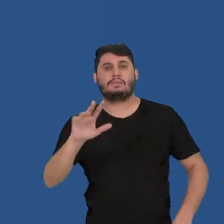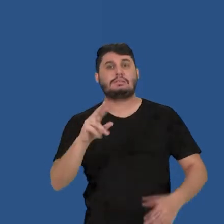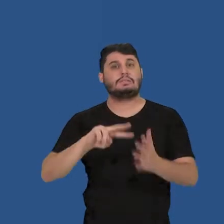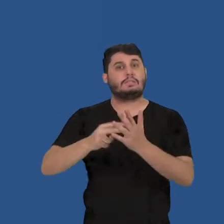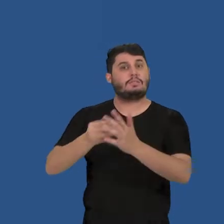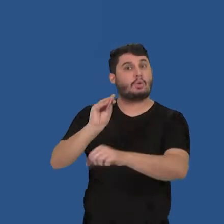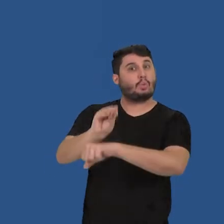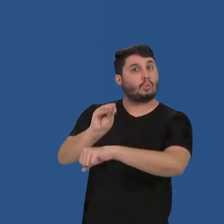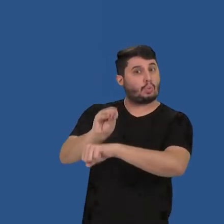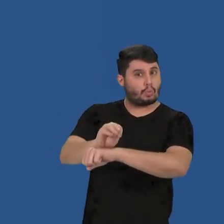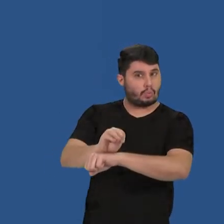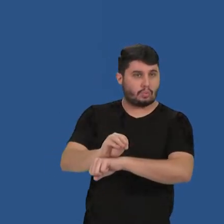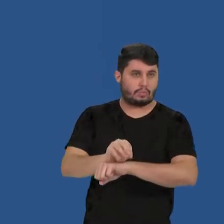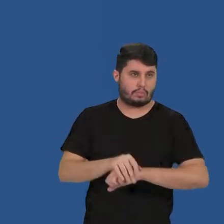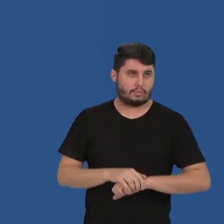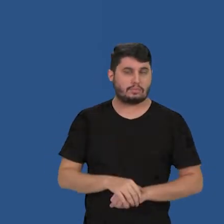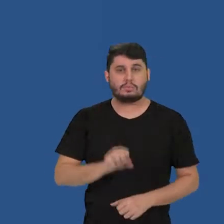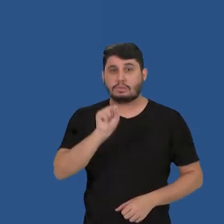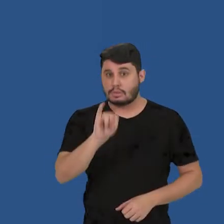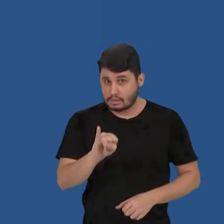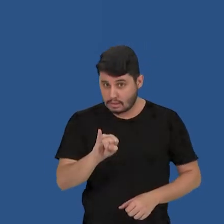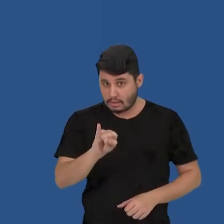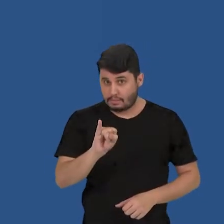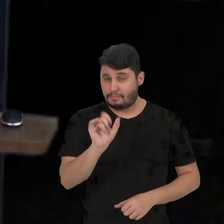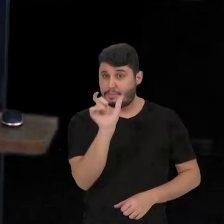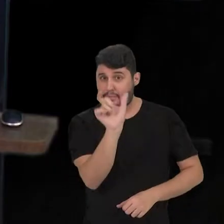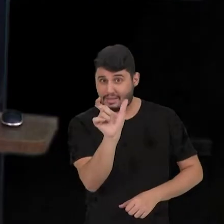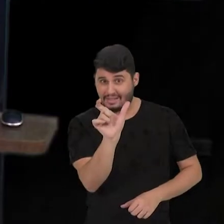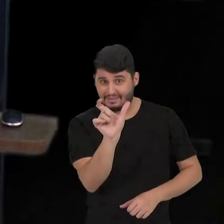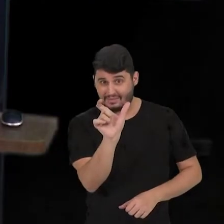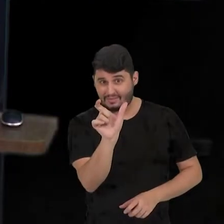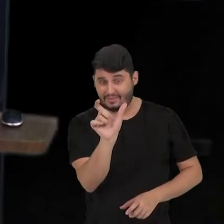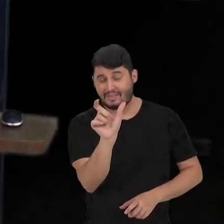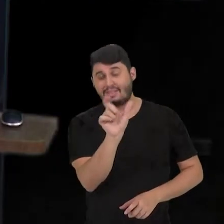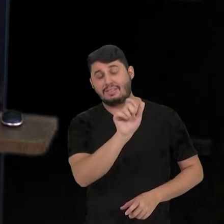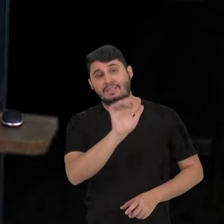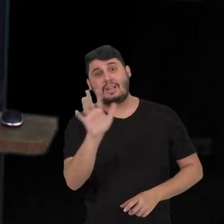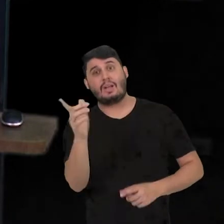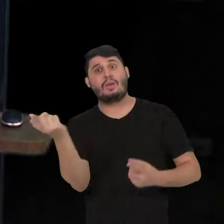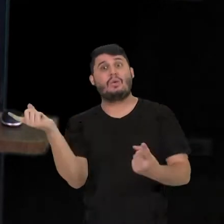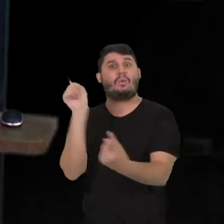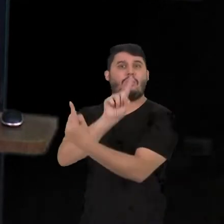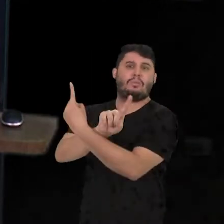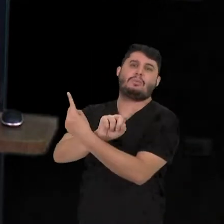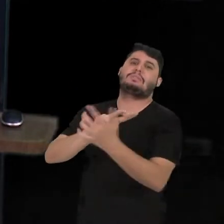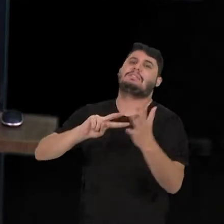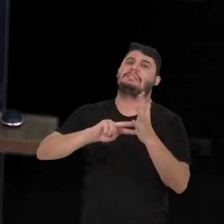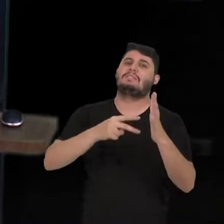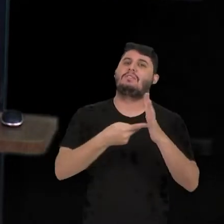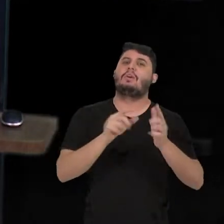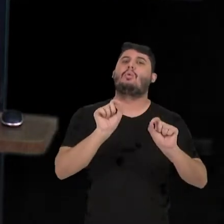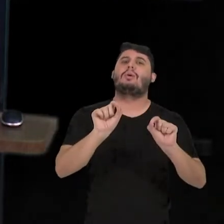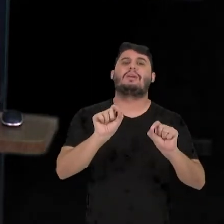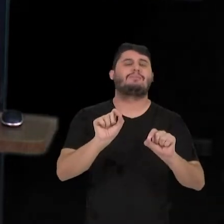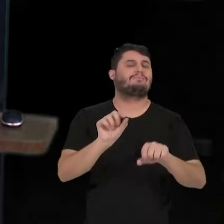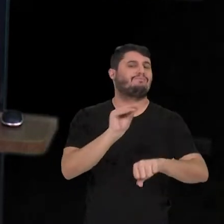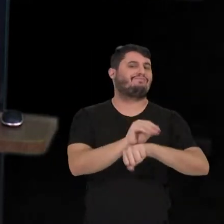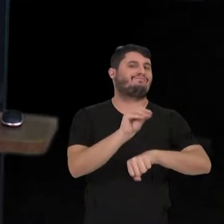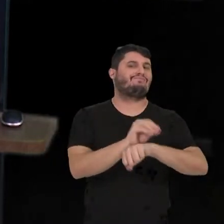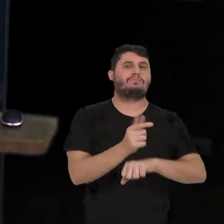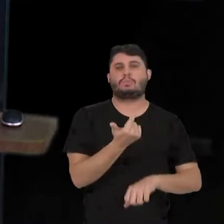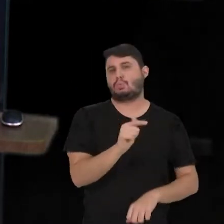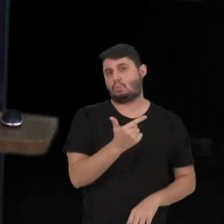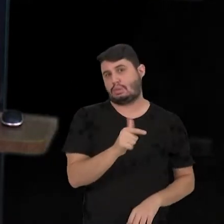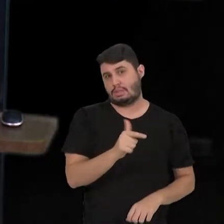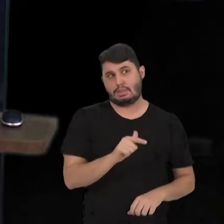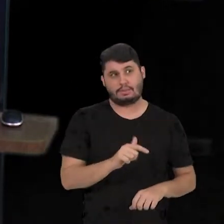careless, ela é uma pessoa descuidada. Então, o sufixo less, ela negativa aquele substantivo anterior. Se fosse careful, ela é